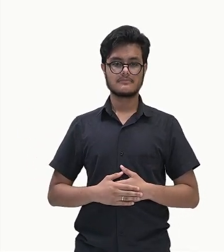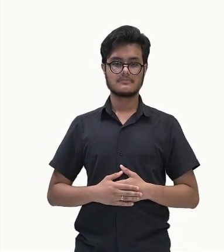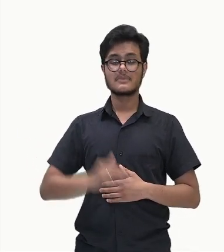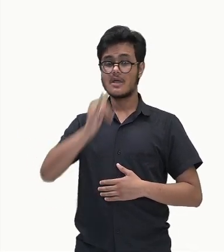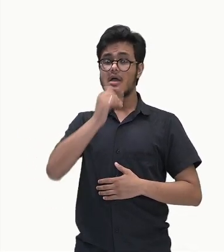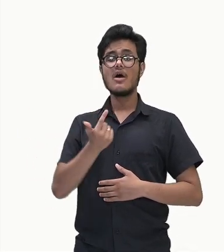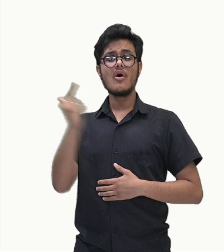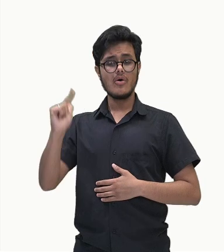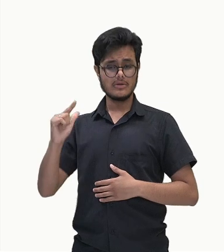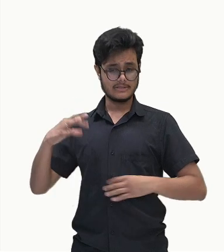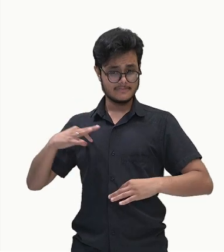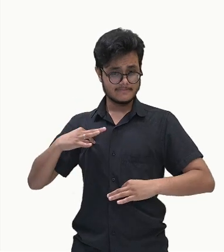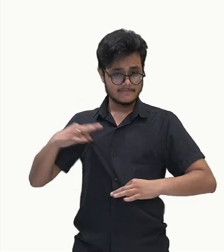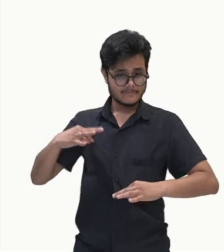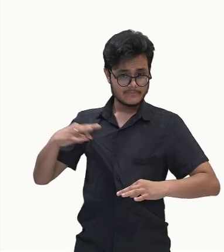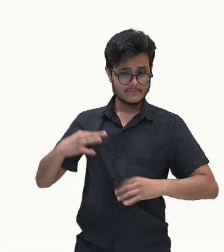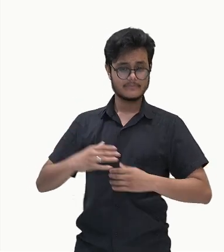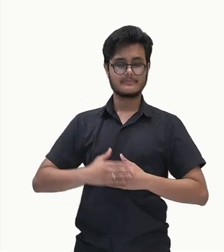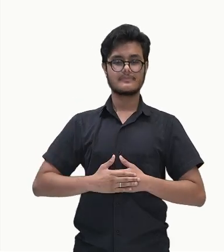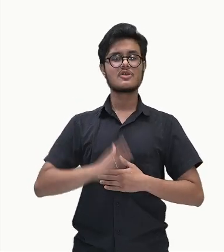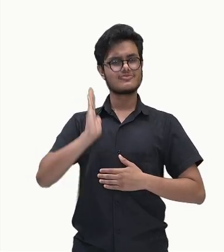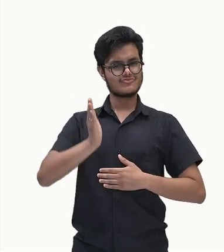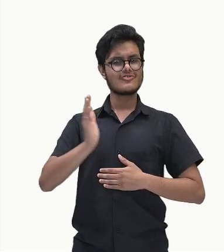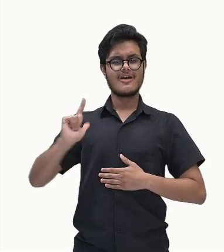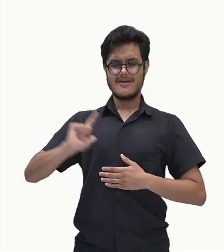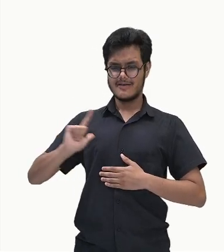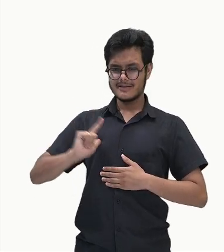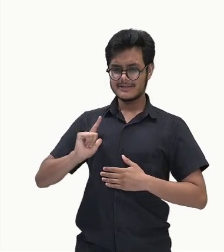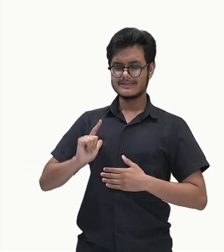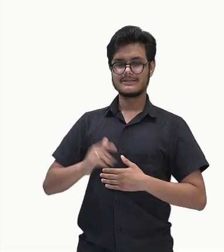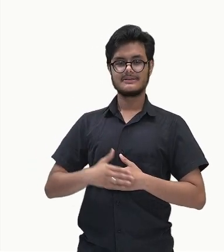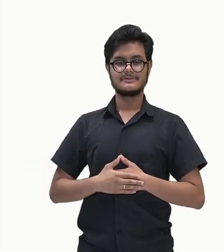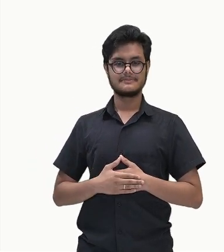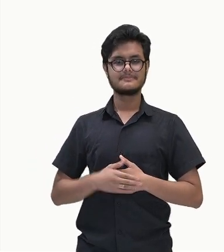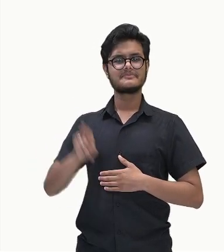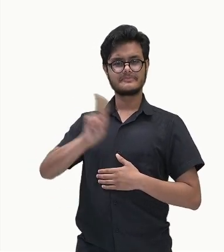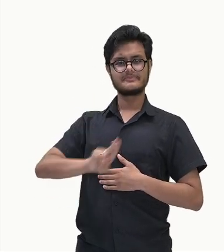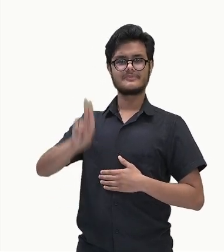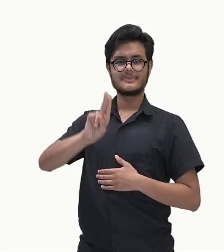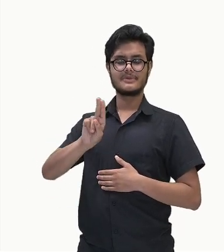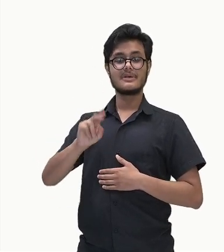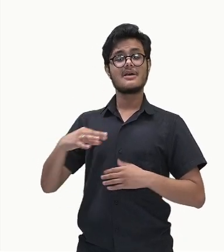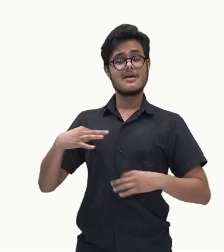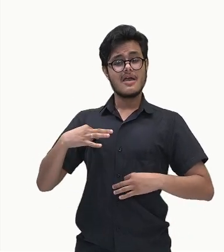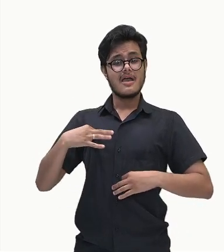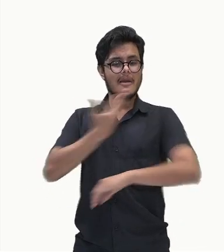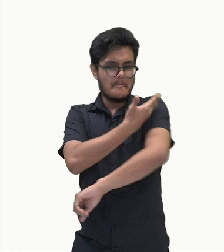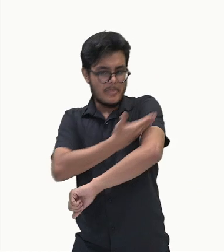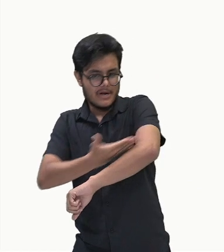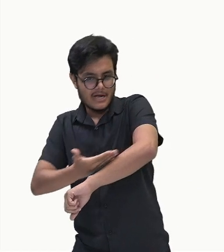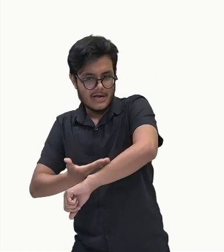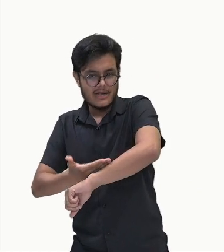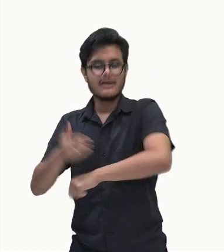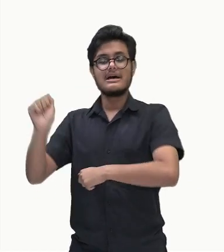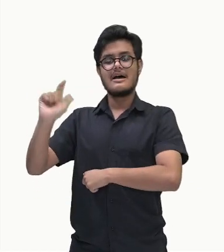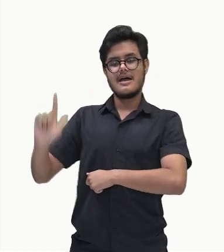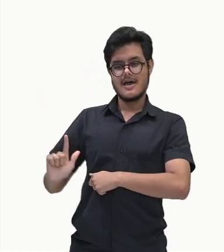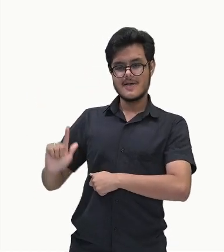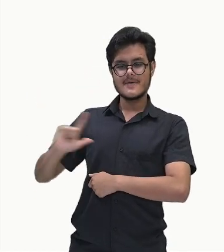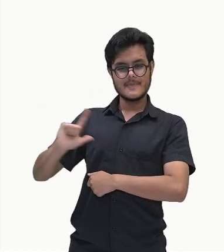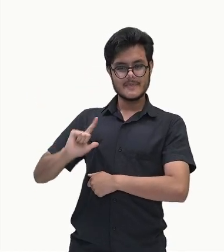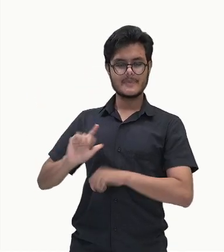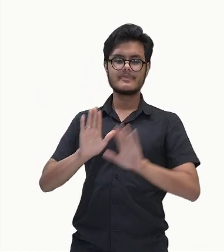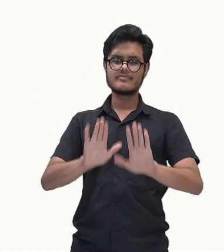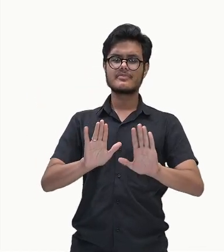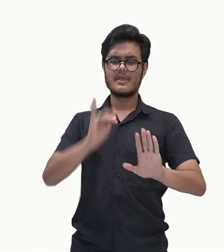blusas né Nós já vimos todas as opções com a blusa branca e com a blusa azul Então vamos riscar elas